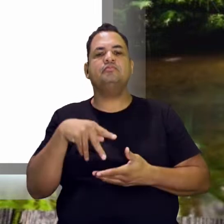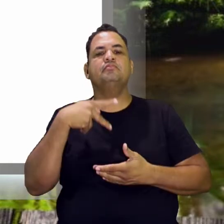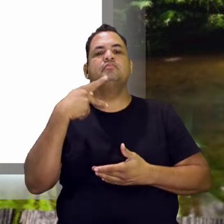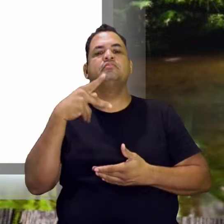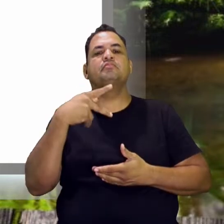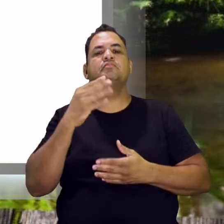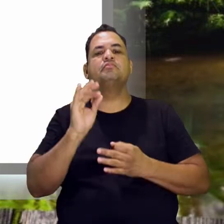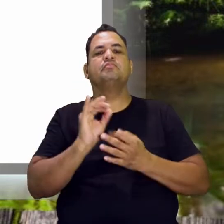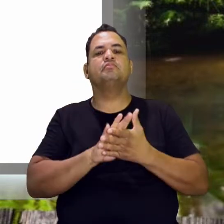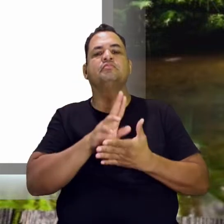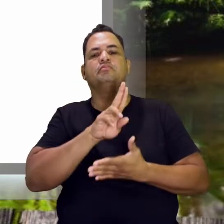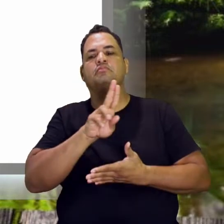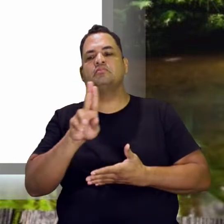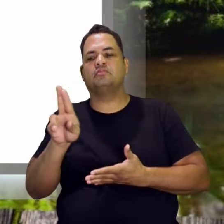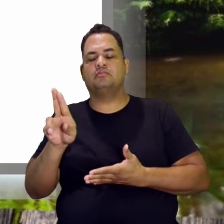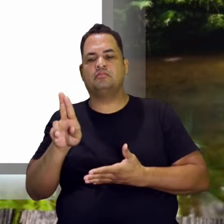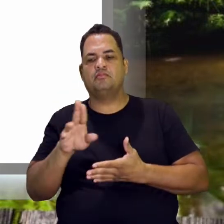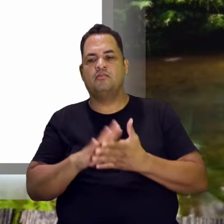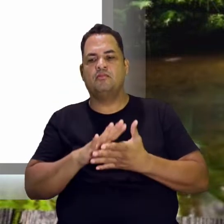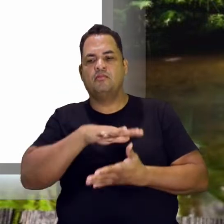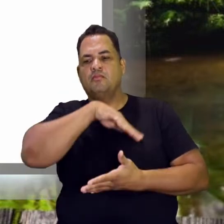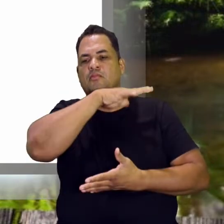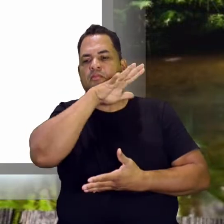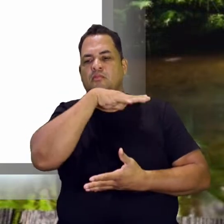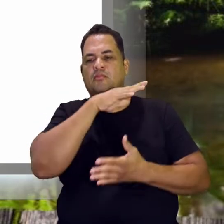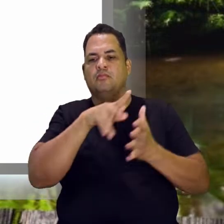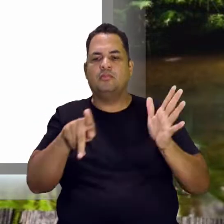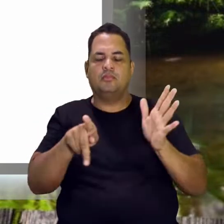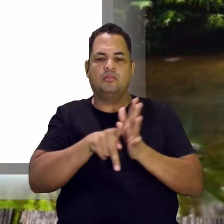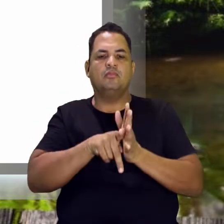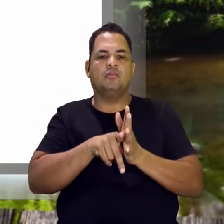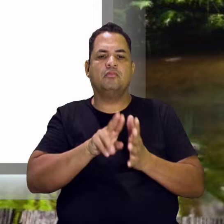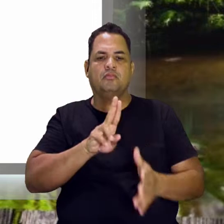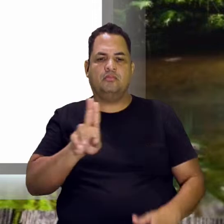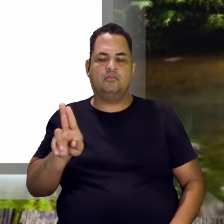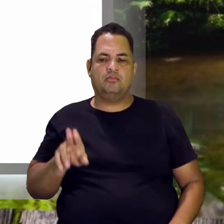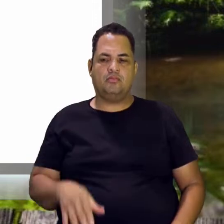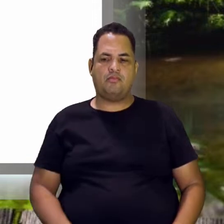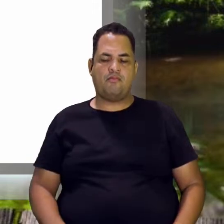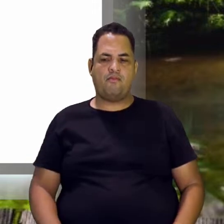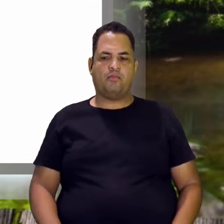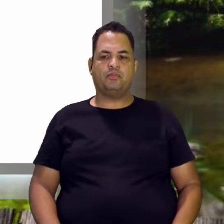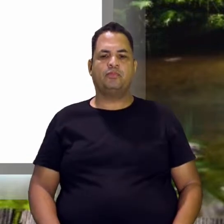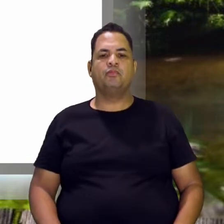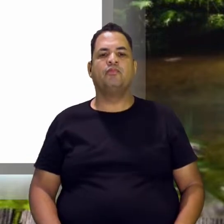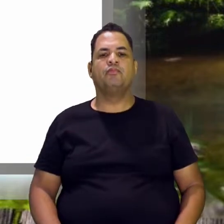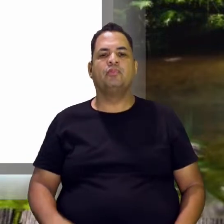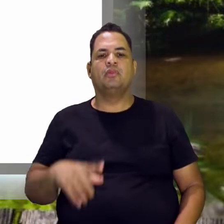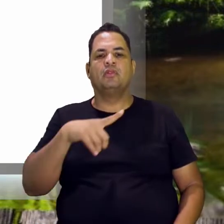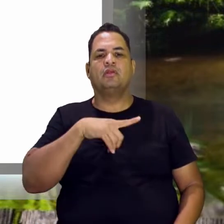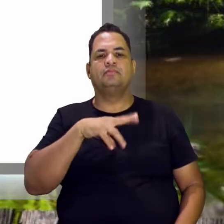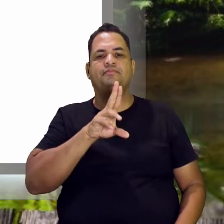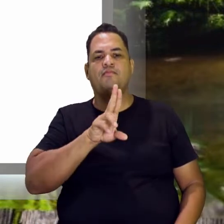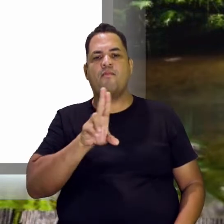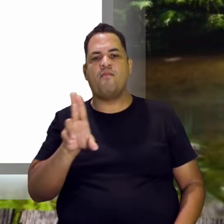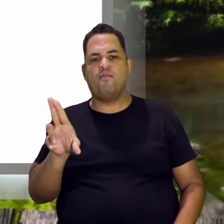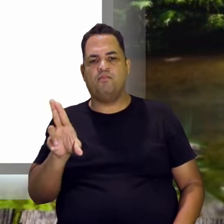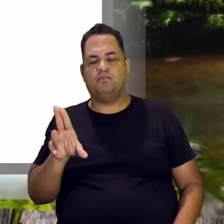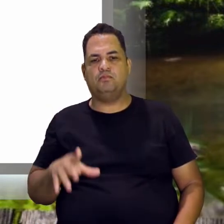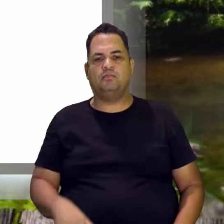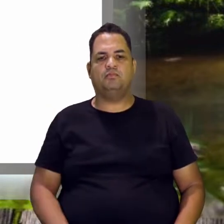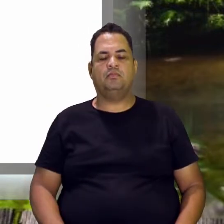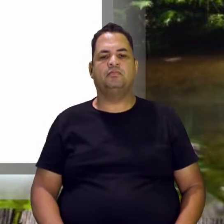e começar a dar o nome desse animal com o seu próprio nome, tá bom? Mas, então, existe a